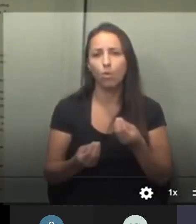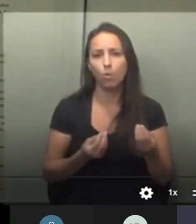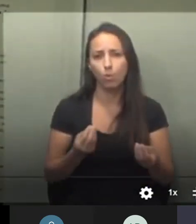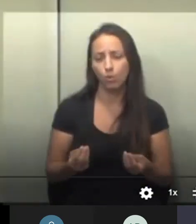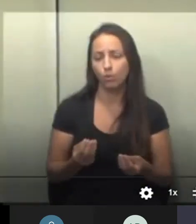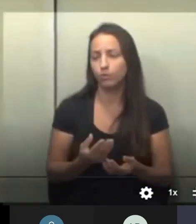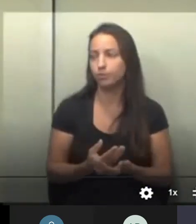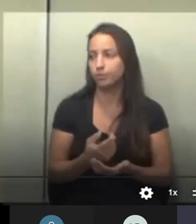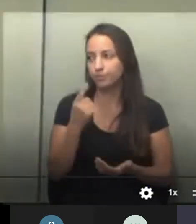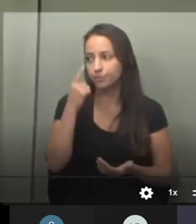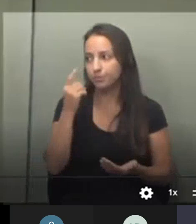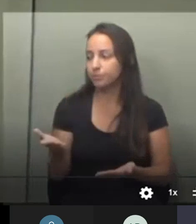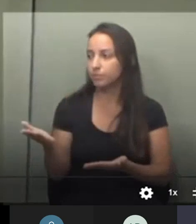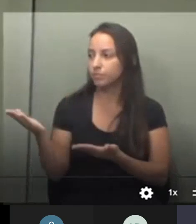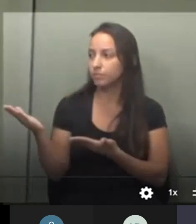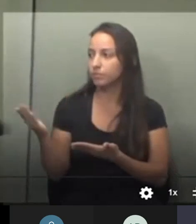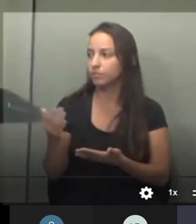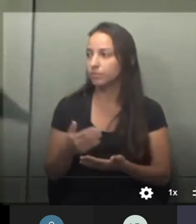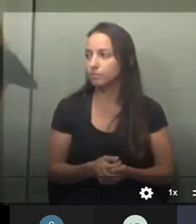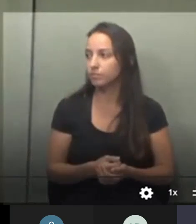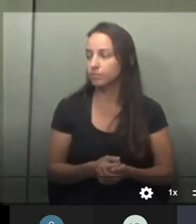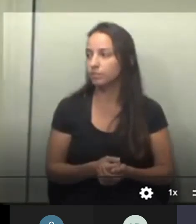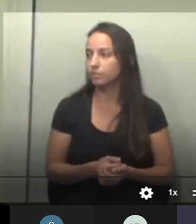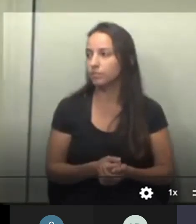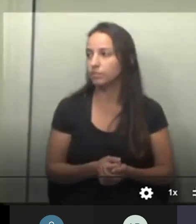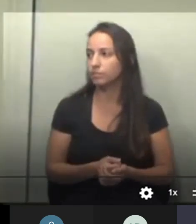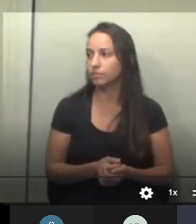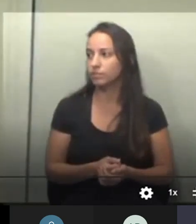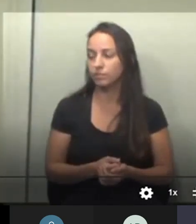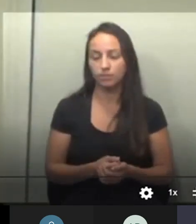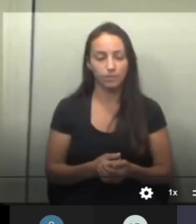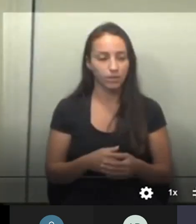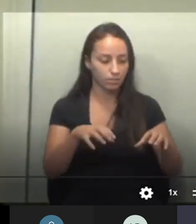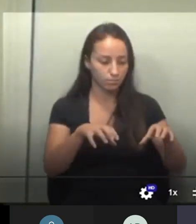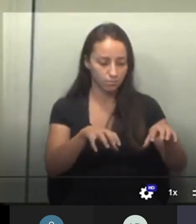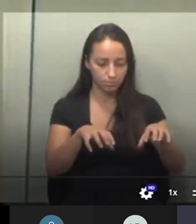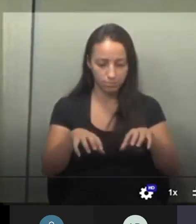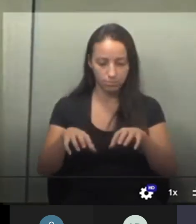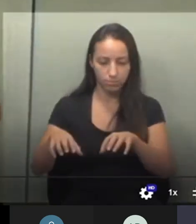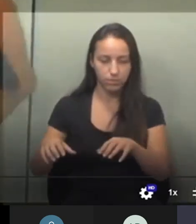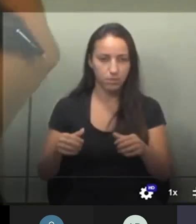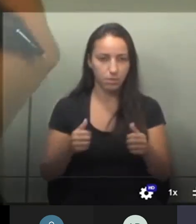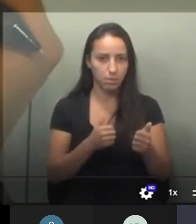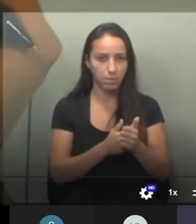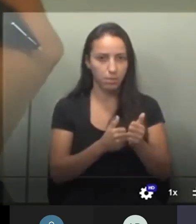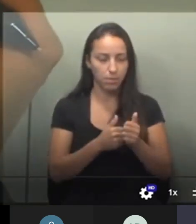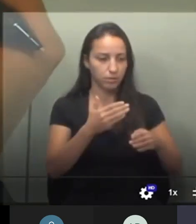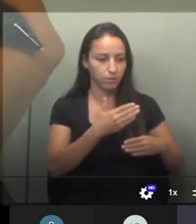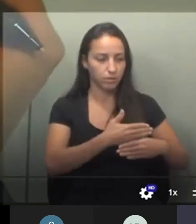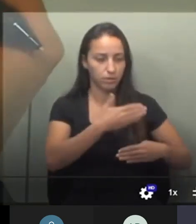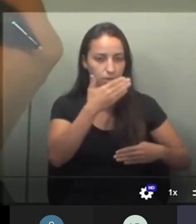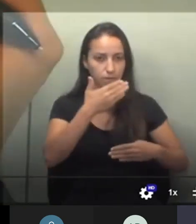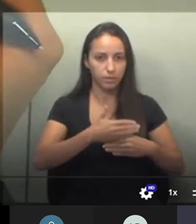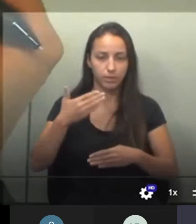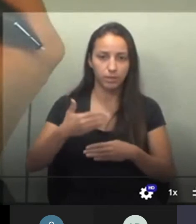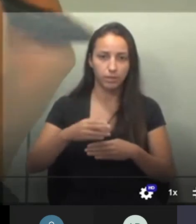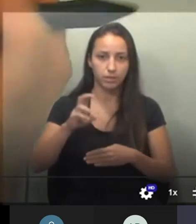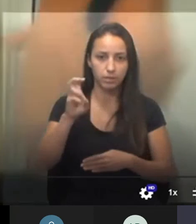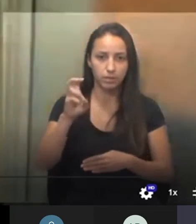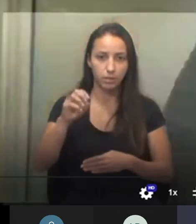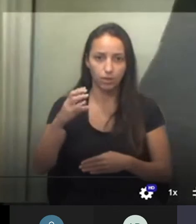várias mesas, certo? As mesas mais próximas da parede, por exemplo, distando apenas a